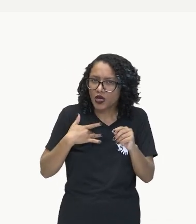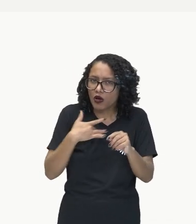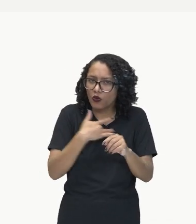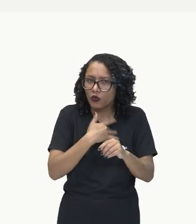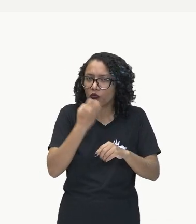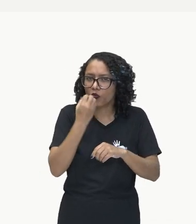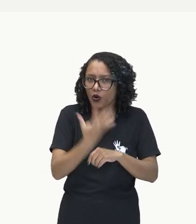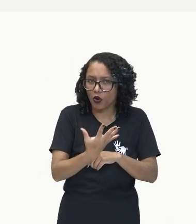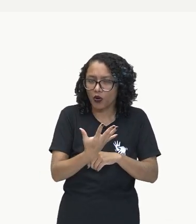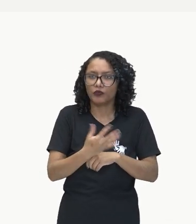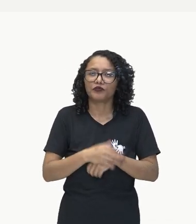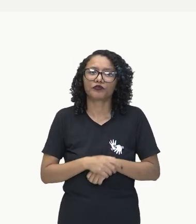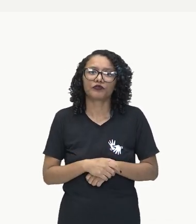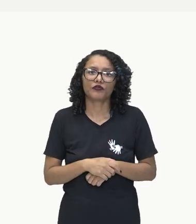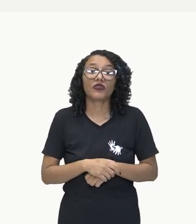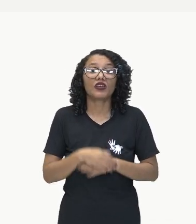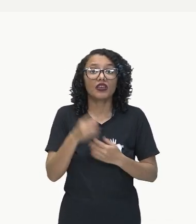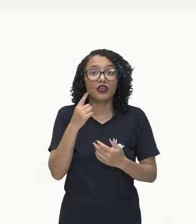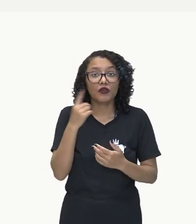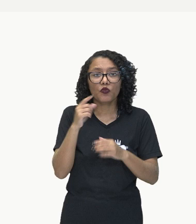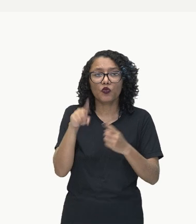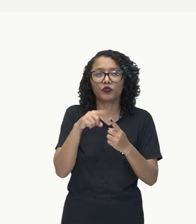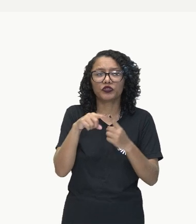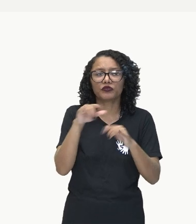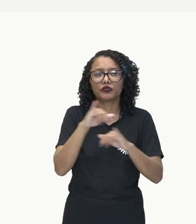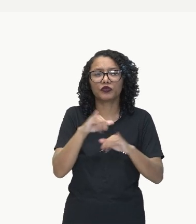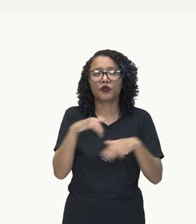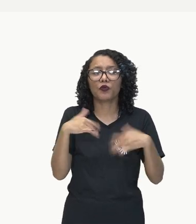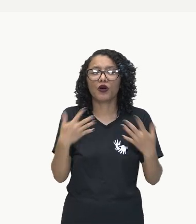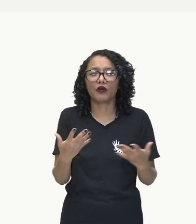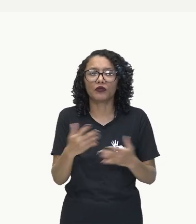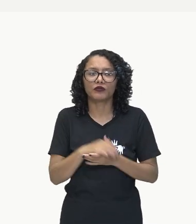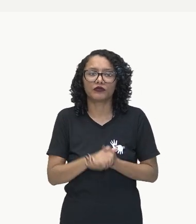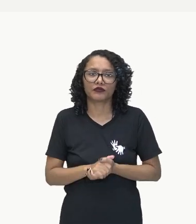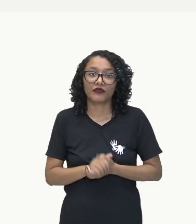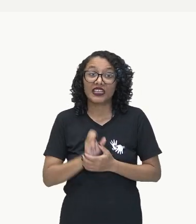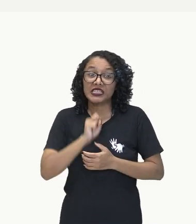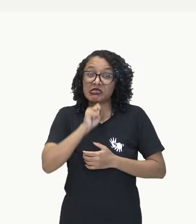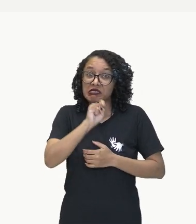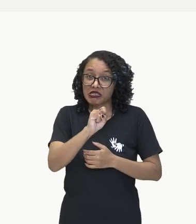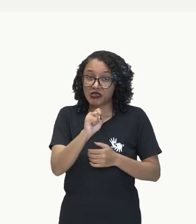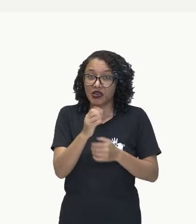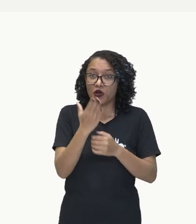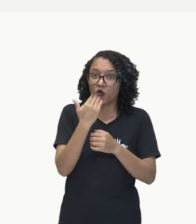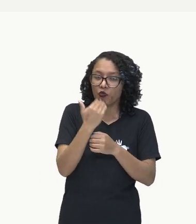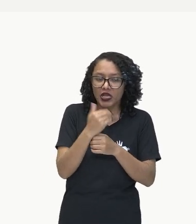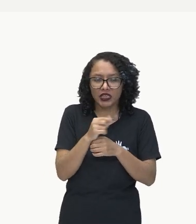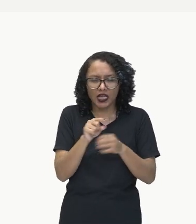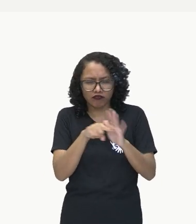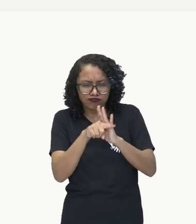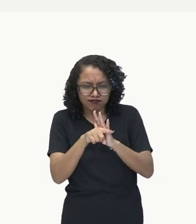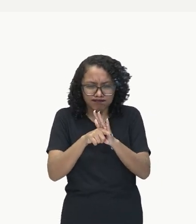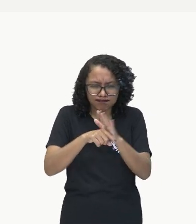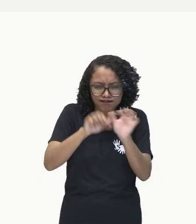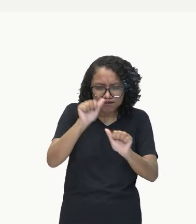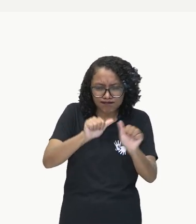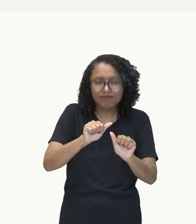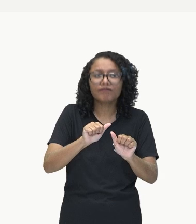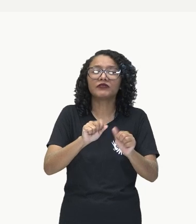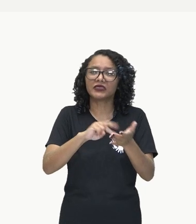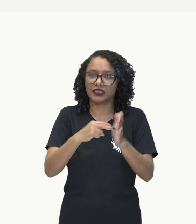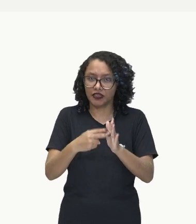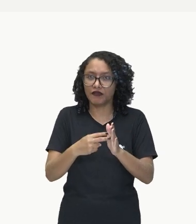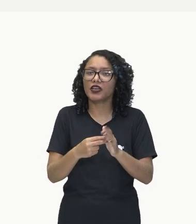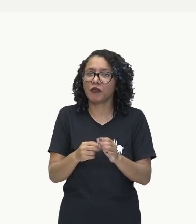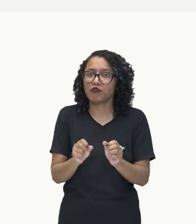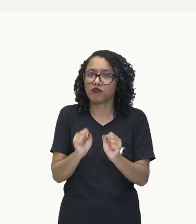propaganda governamental, ele quer passar essa ideia de que, sim, se ele foi inspecionado, né, o alimento inspecionado, está na mesa, está